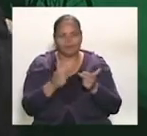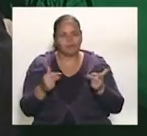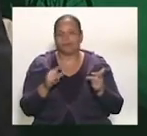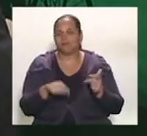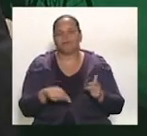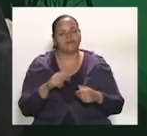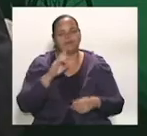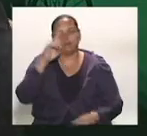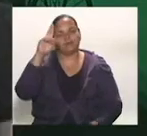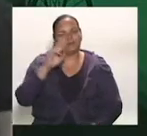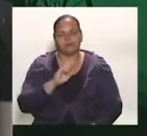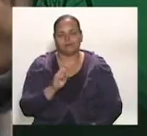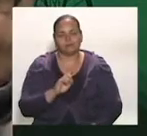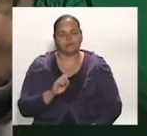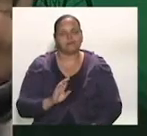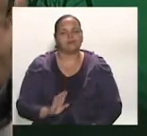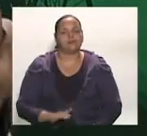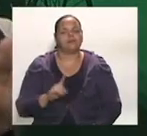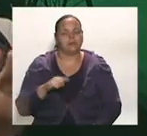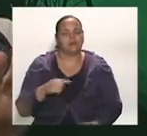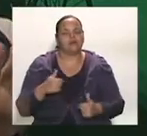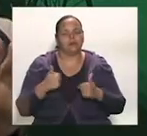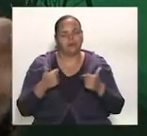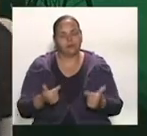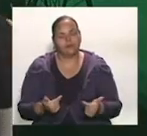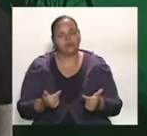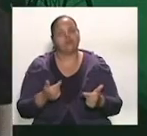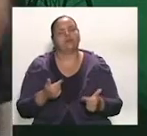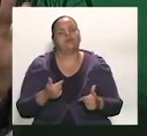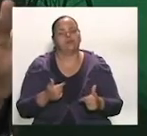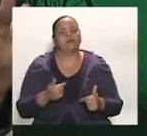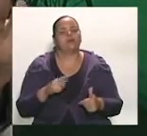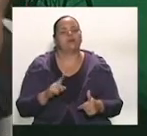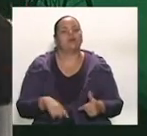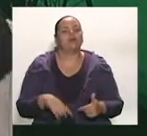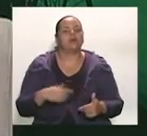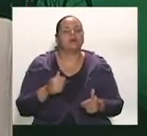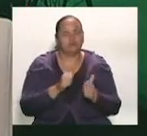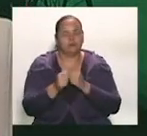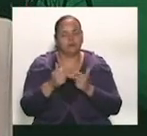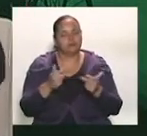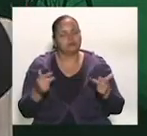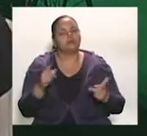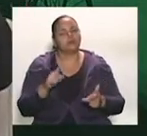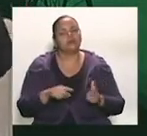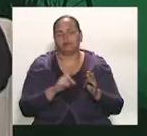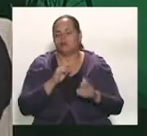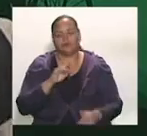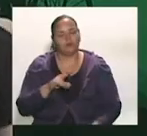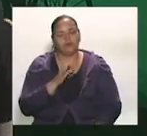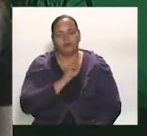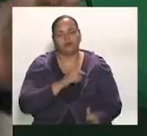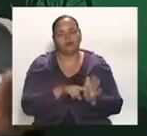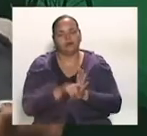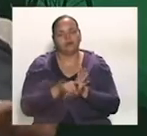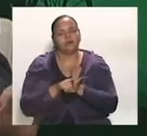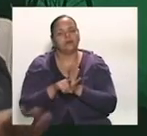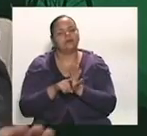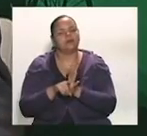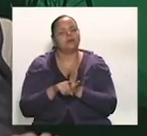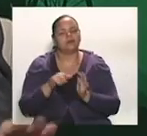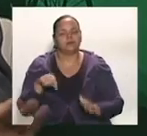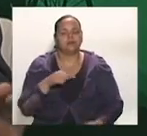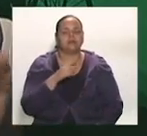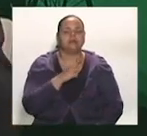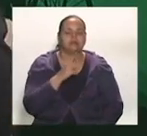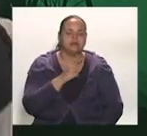nacional com competência para isso. O Ministério do Esporte não tem esse papel. O papel do Ministério do Esporte é de fomento, é de incentivo, de estímulo à